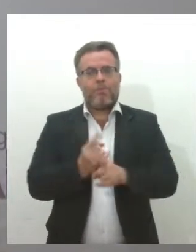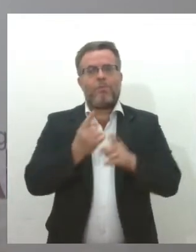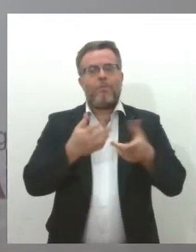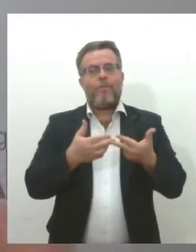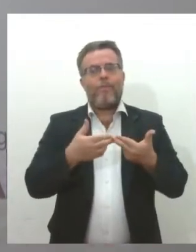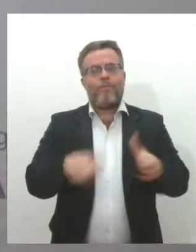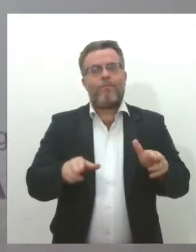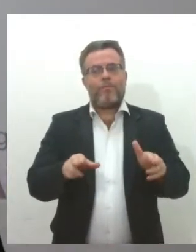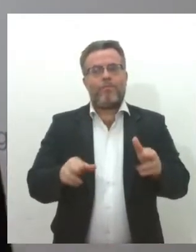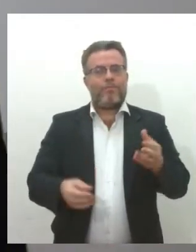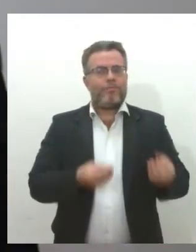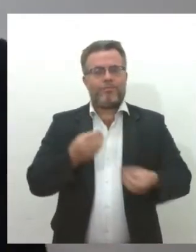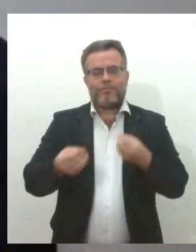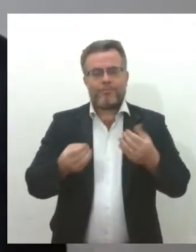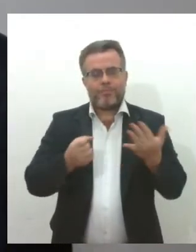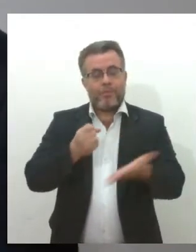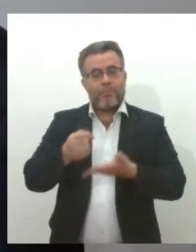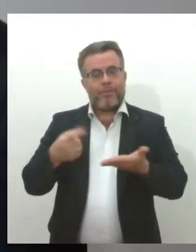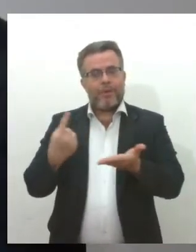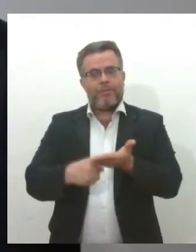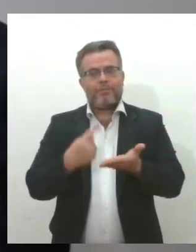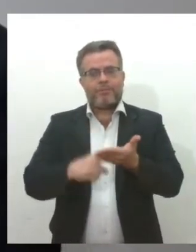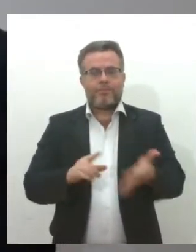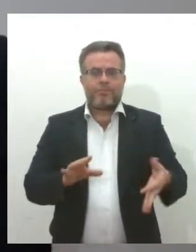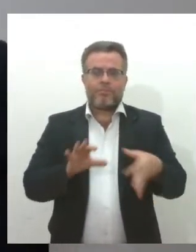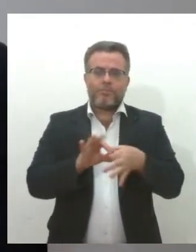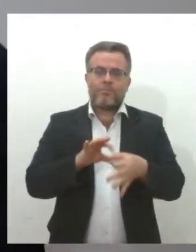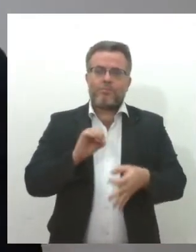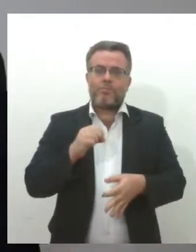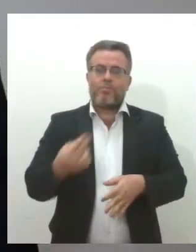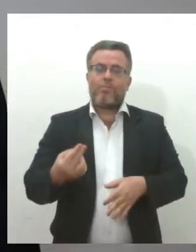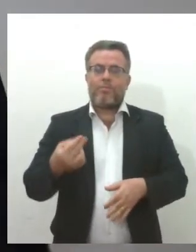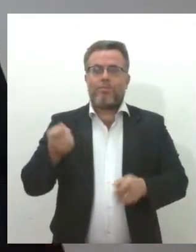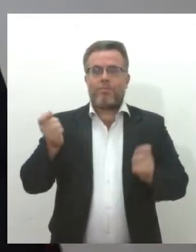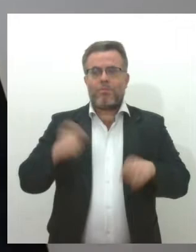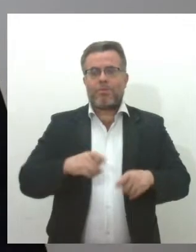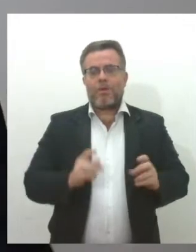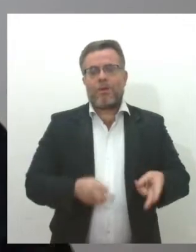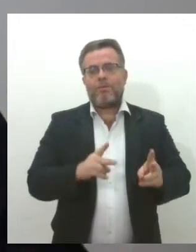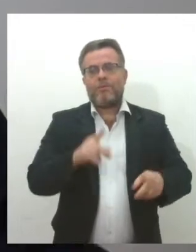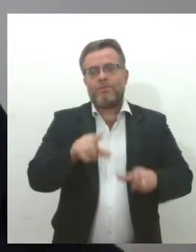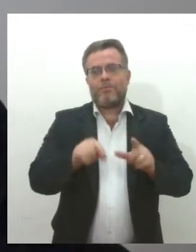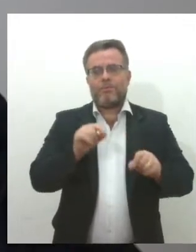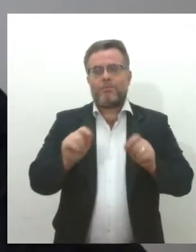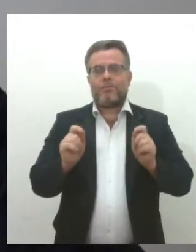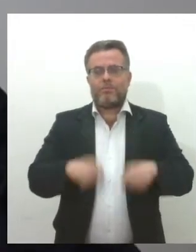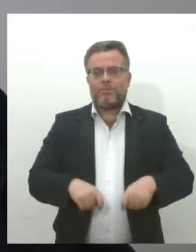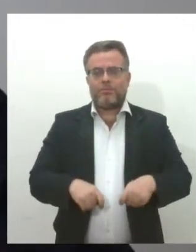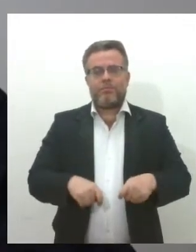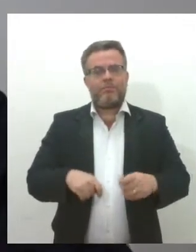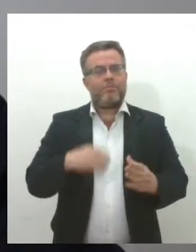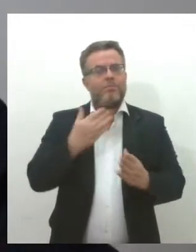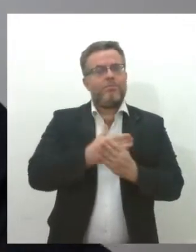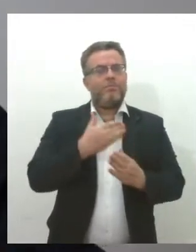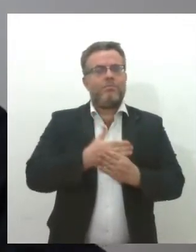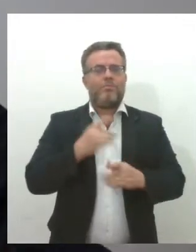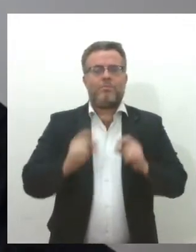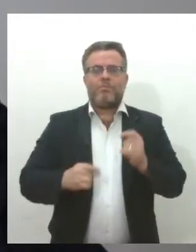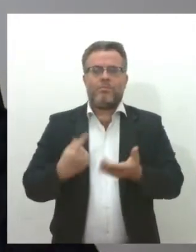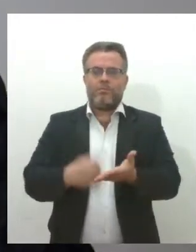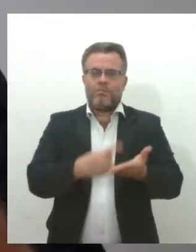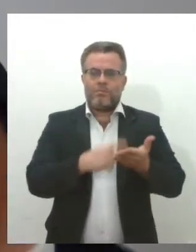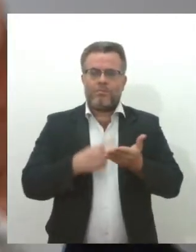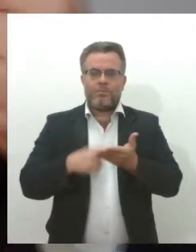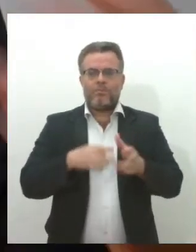solução na base do acordo ou cumprimento de uma Medida alternativa suspendendo o processo e produzindo